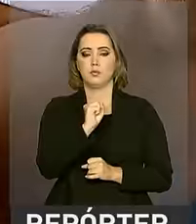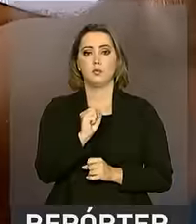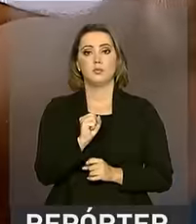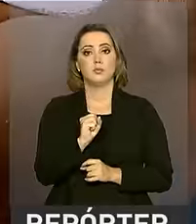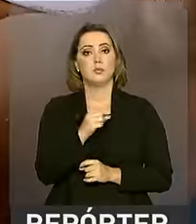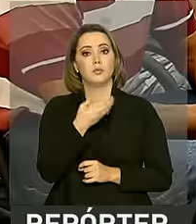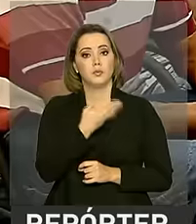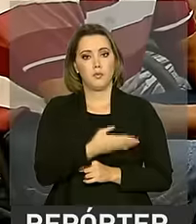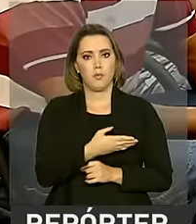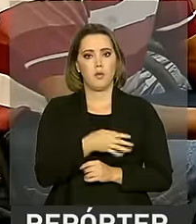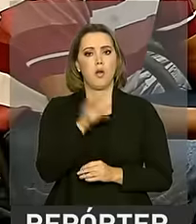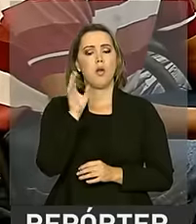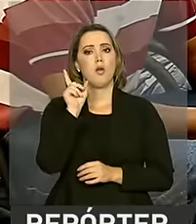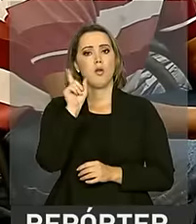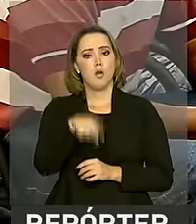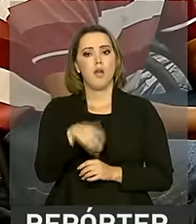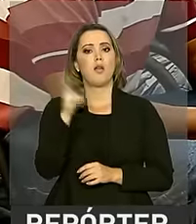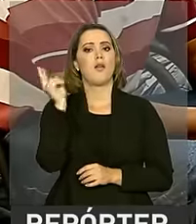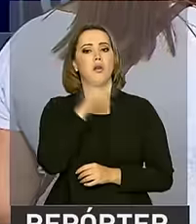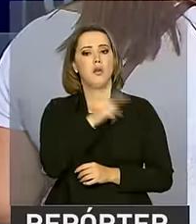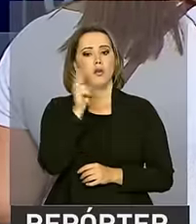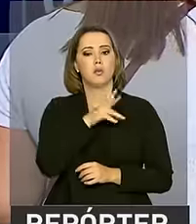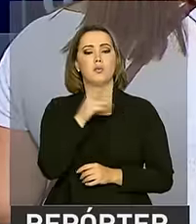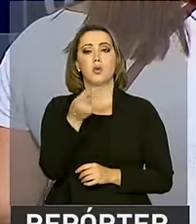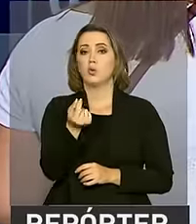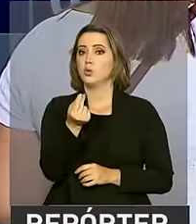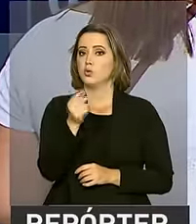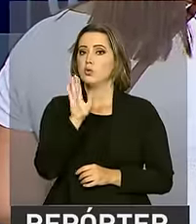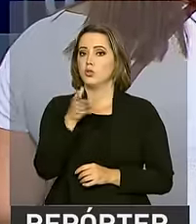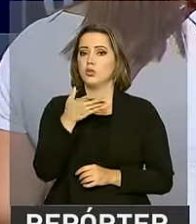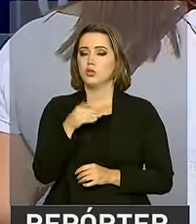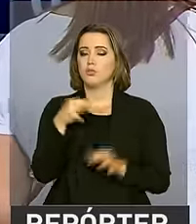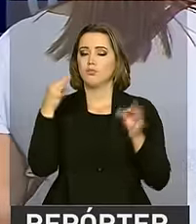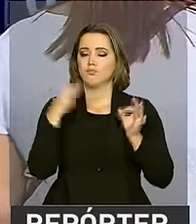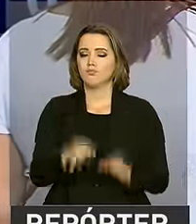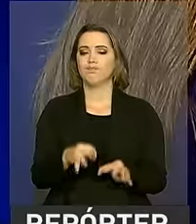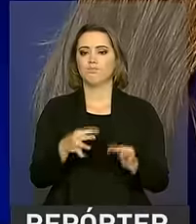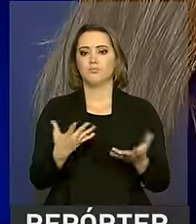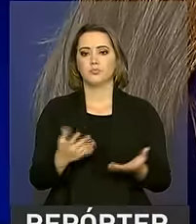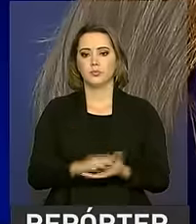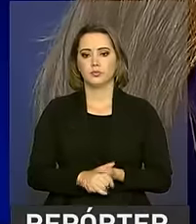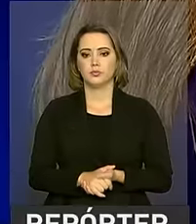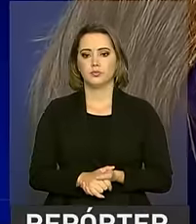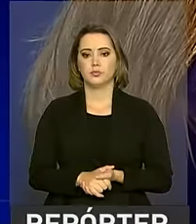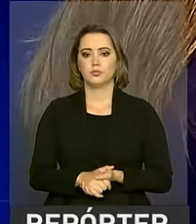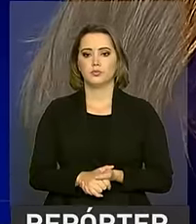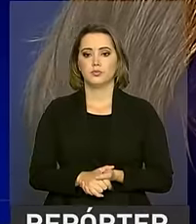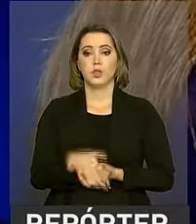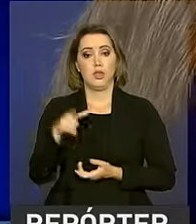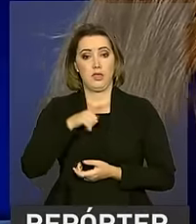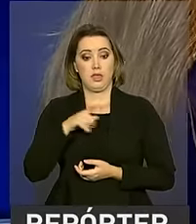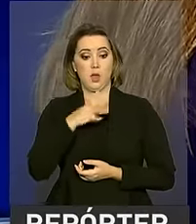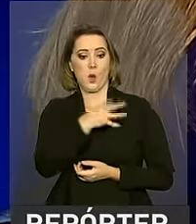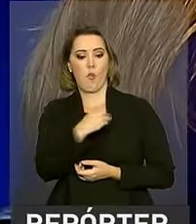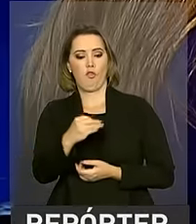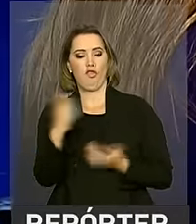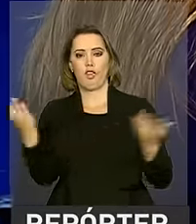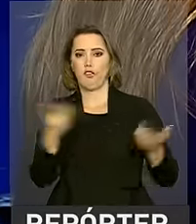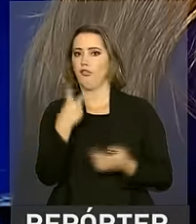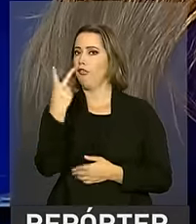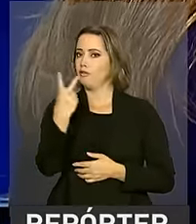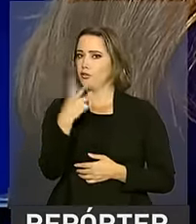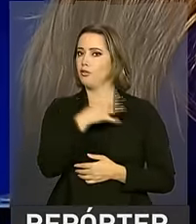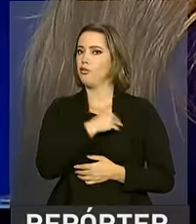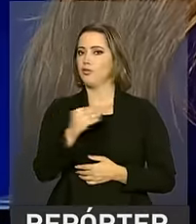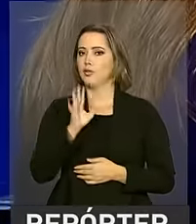inativas o atendimento foi rápido e o dinheiro já tem destino certo tá vindo um menino um filho aí agora né o segundo né